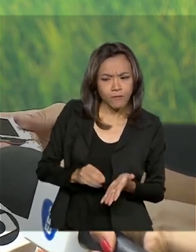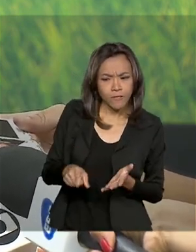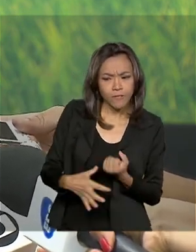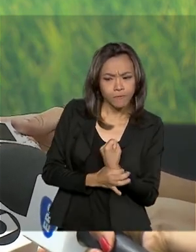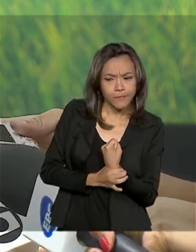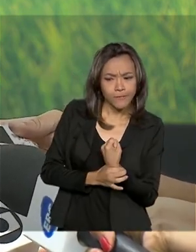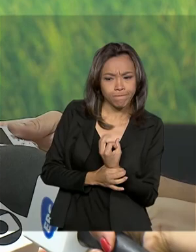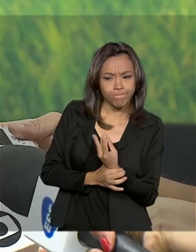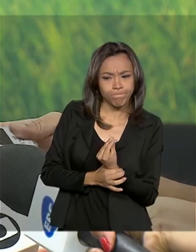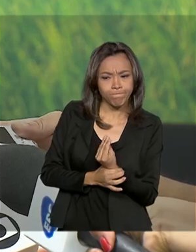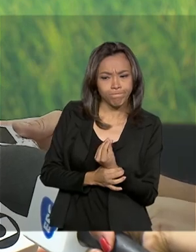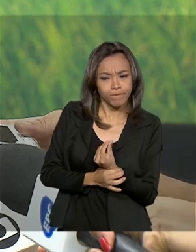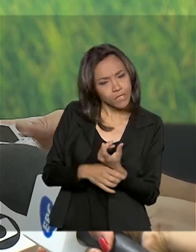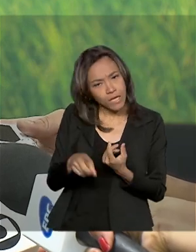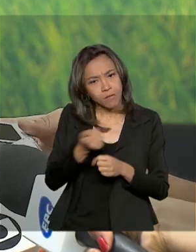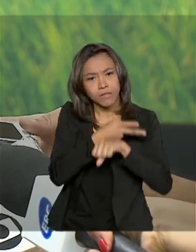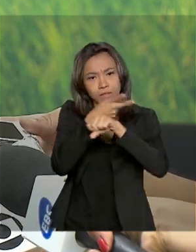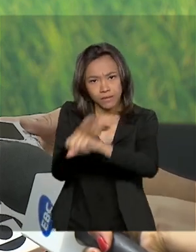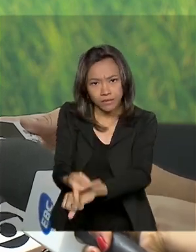procurado esse produto, uma vez que a rastabilidade é obrigatória. Obrigado. Obrigado.